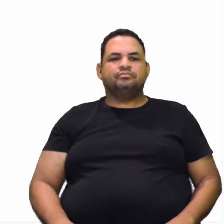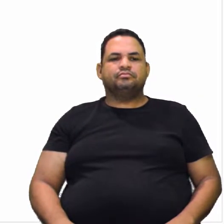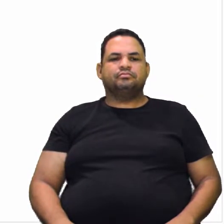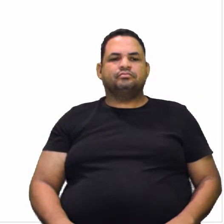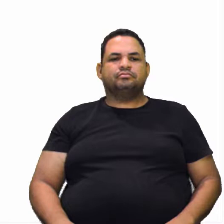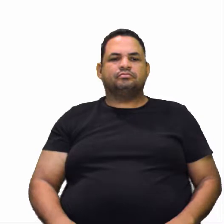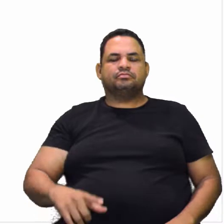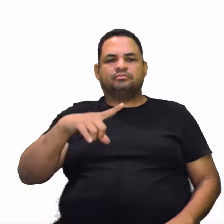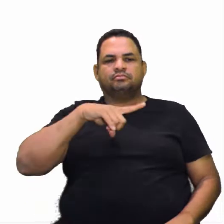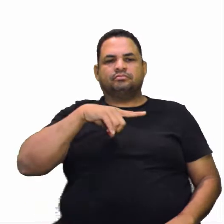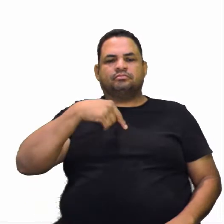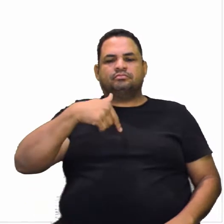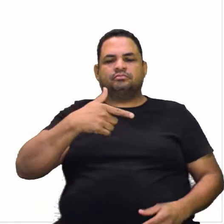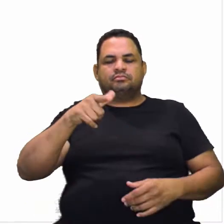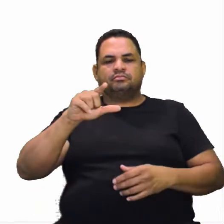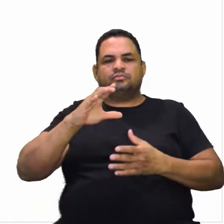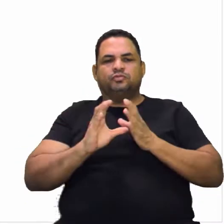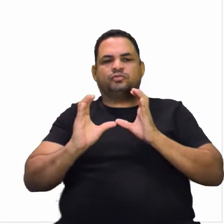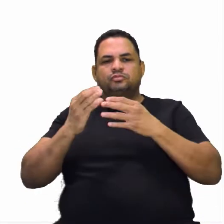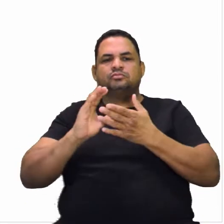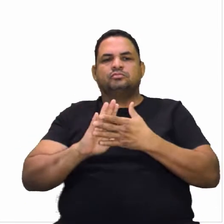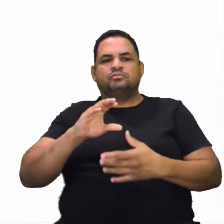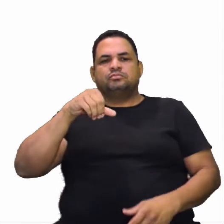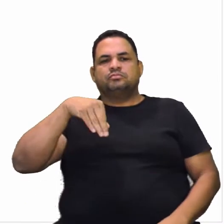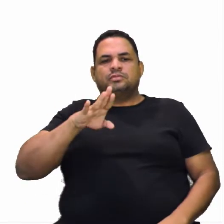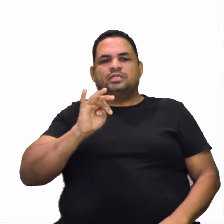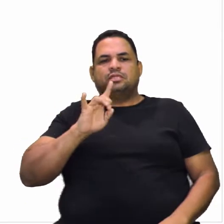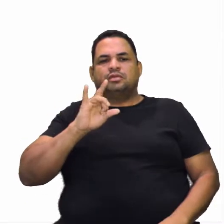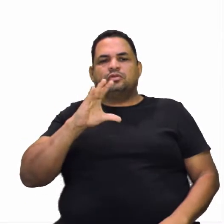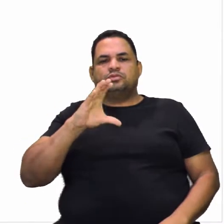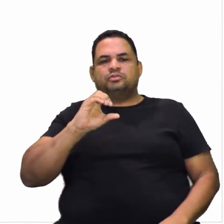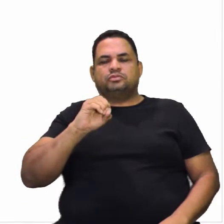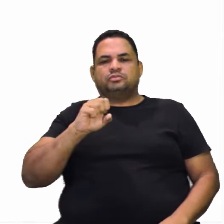nós tínhamos outro grupo chamado metecos.